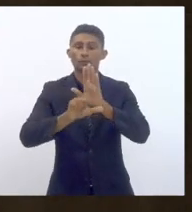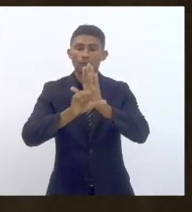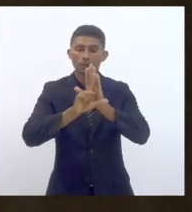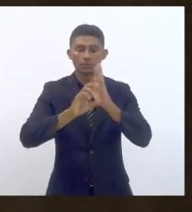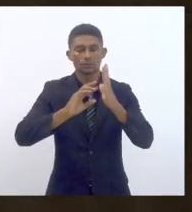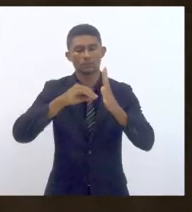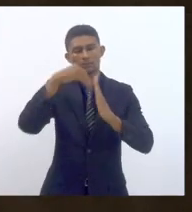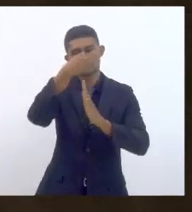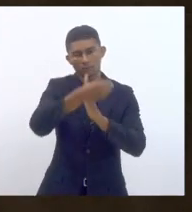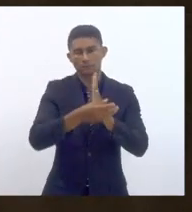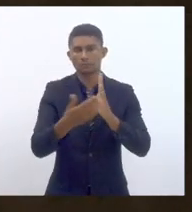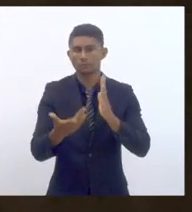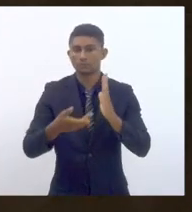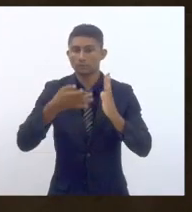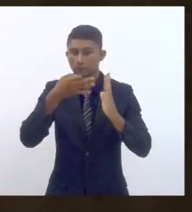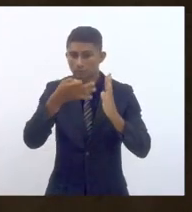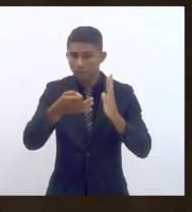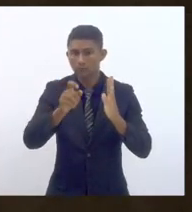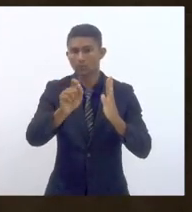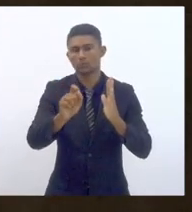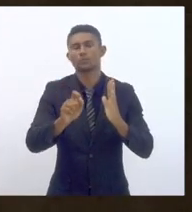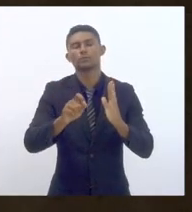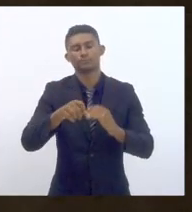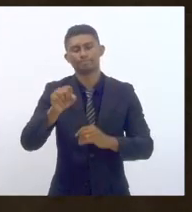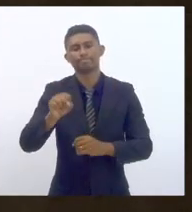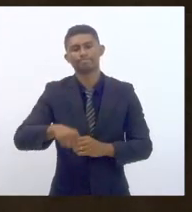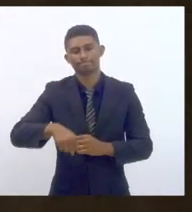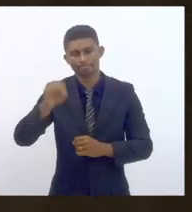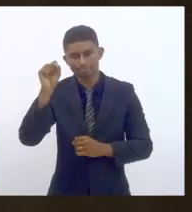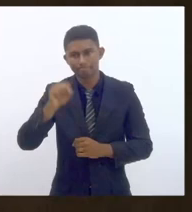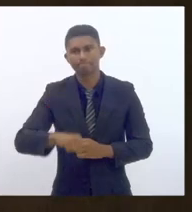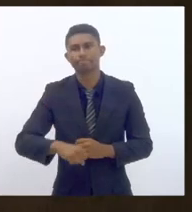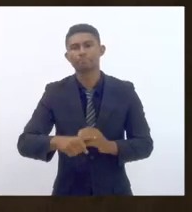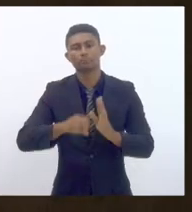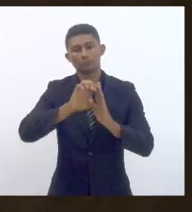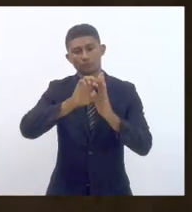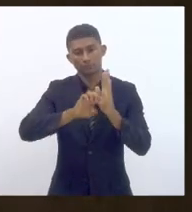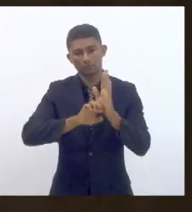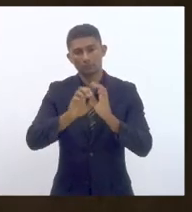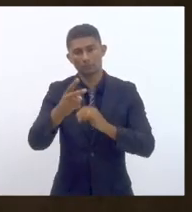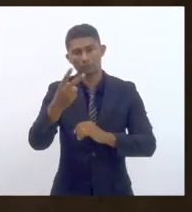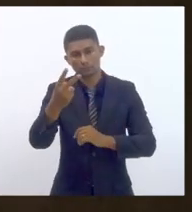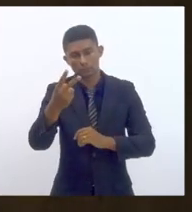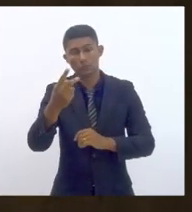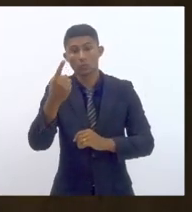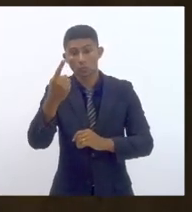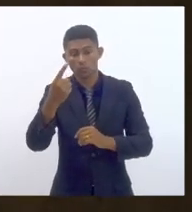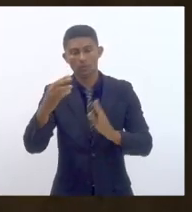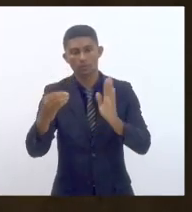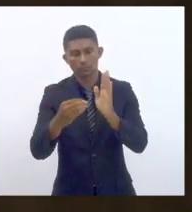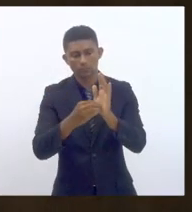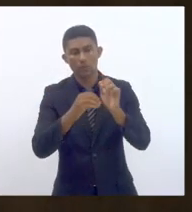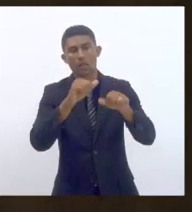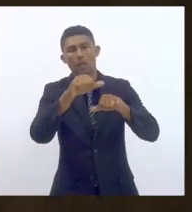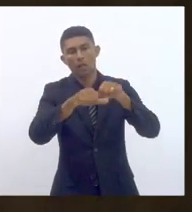calendário. Então, parecer pela juridicidade, com duas emendas, uma modificativa